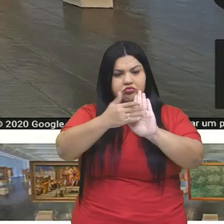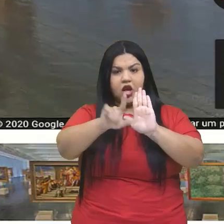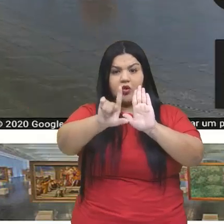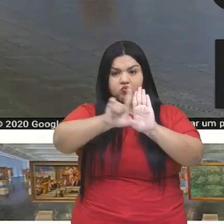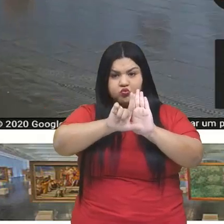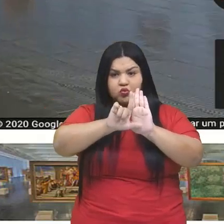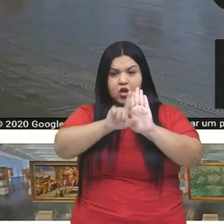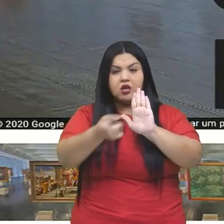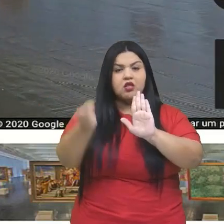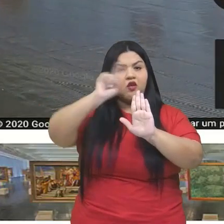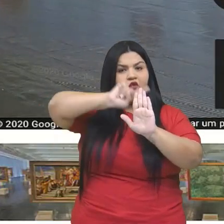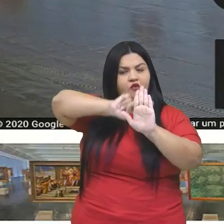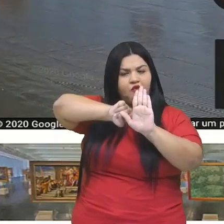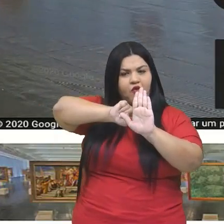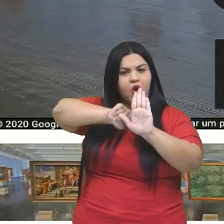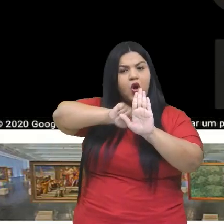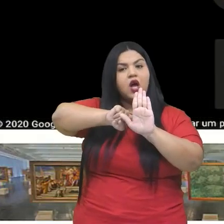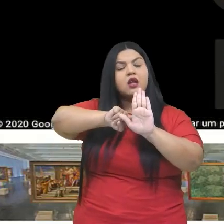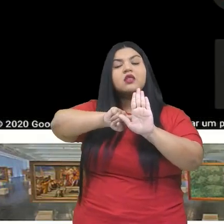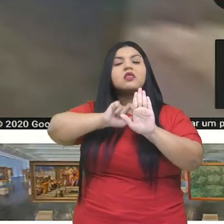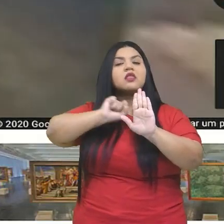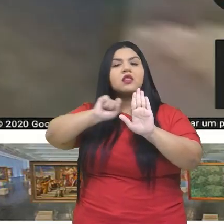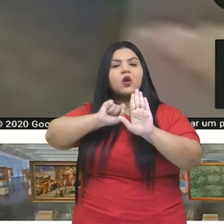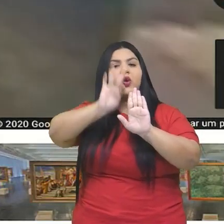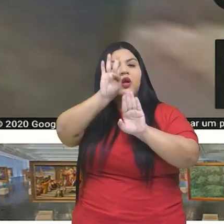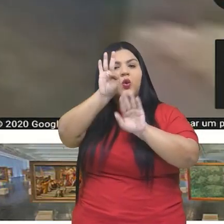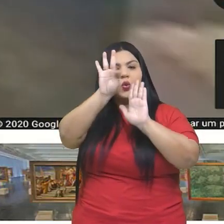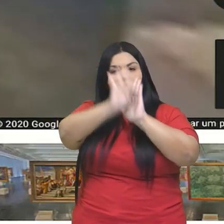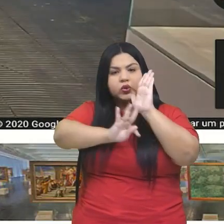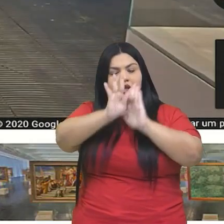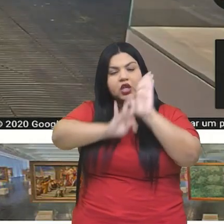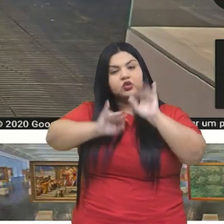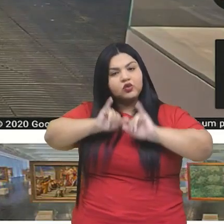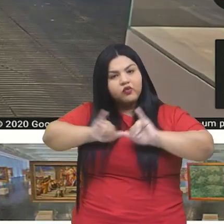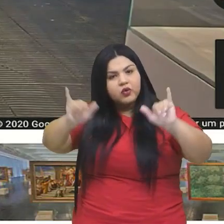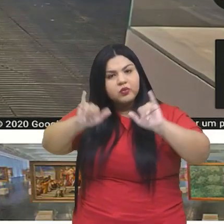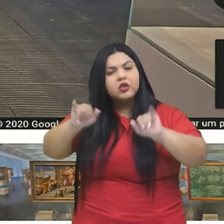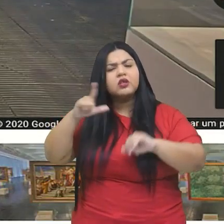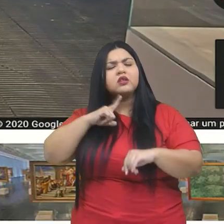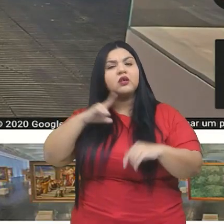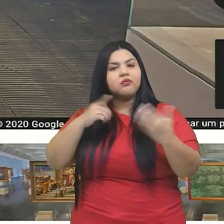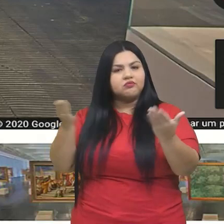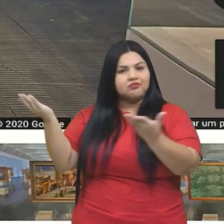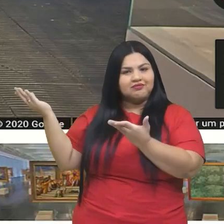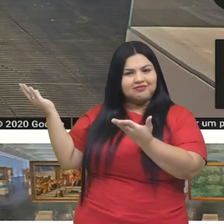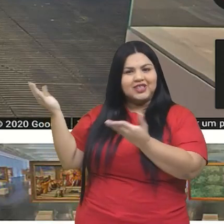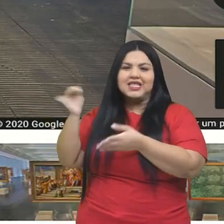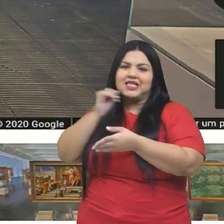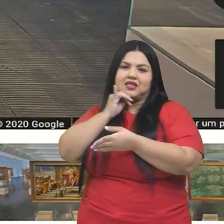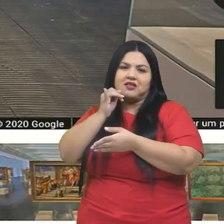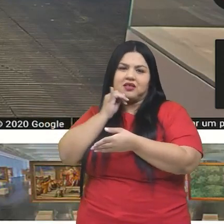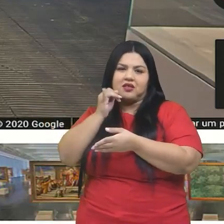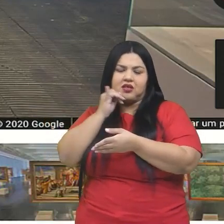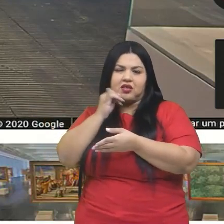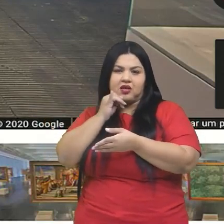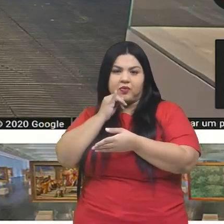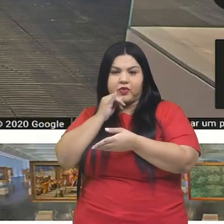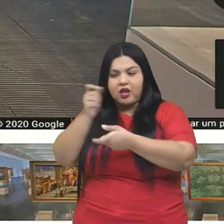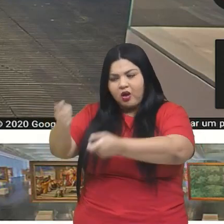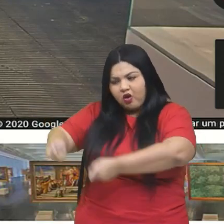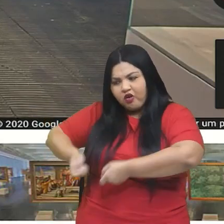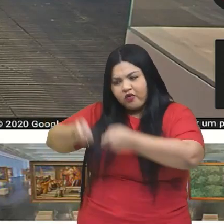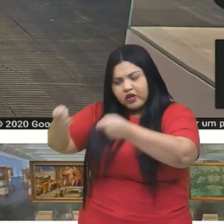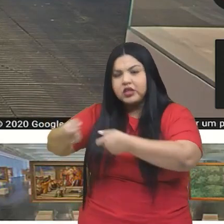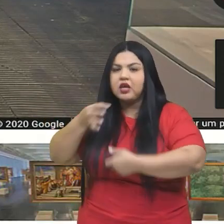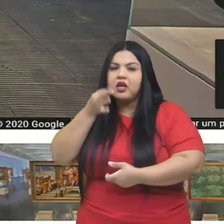relação a essa obra, né? Então, a gente tem aqui, ó, essa pintura, que é o Lavrador de Café, e